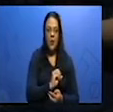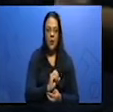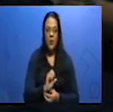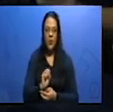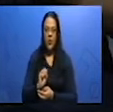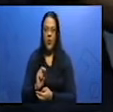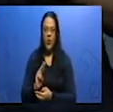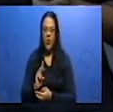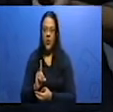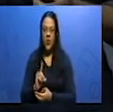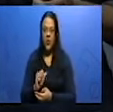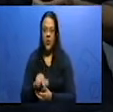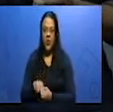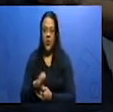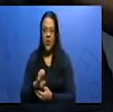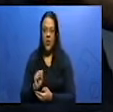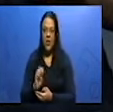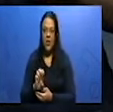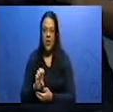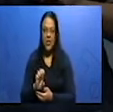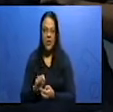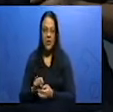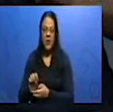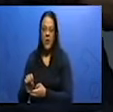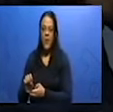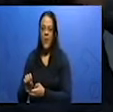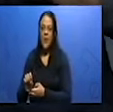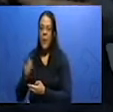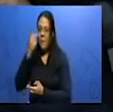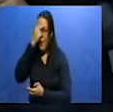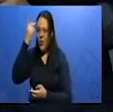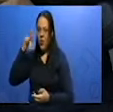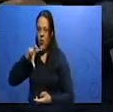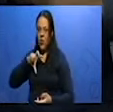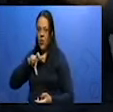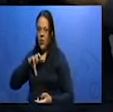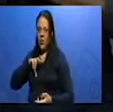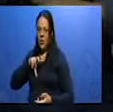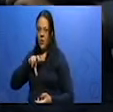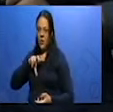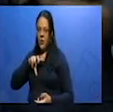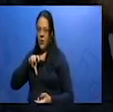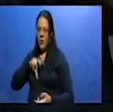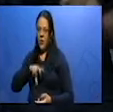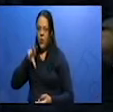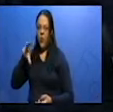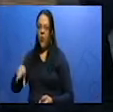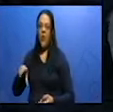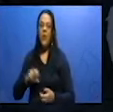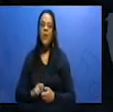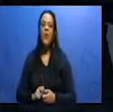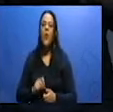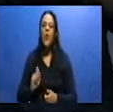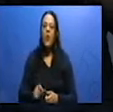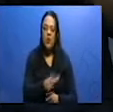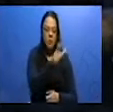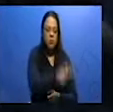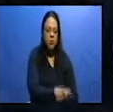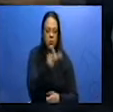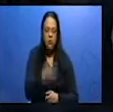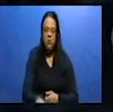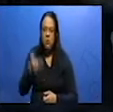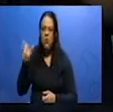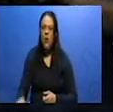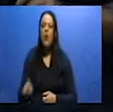que é isso, professora? Bantus? Bantus, sudaneses, é nome de povos, são